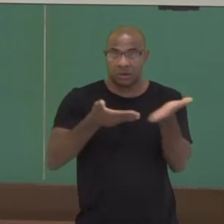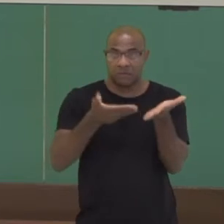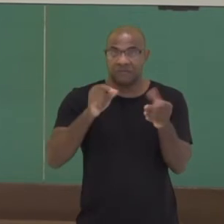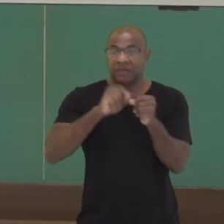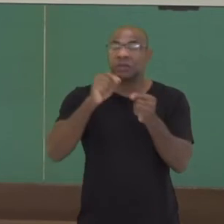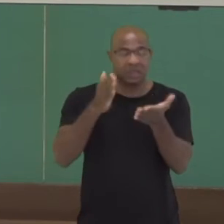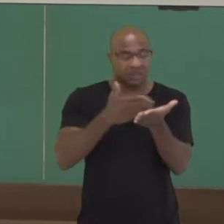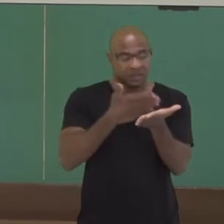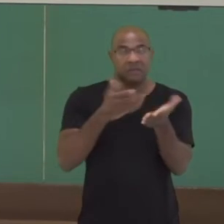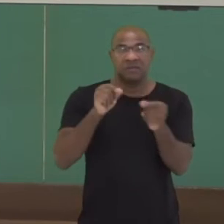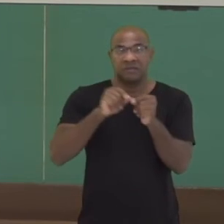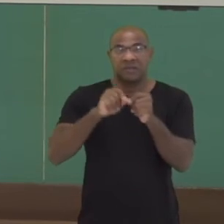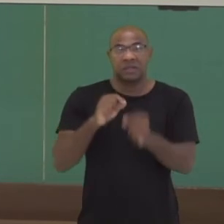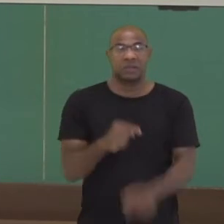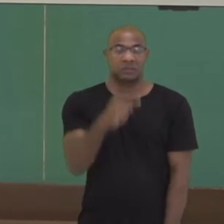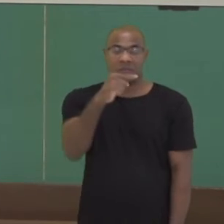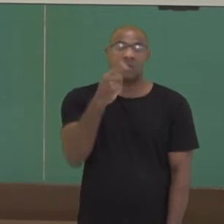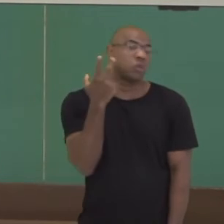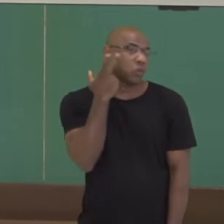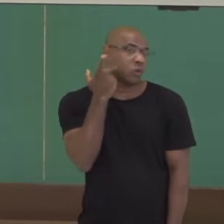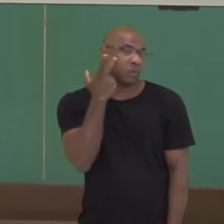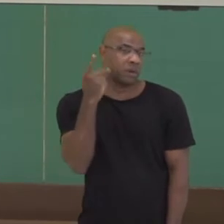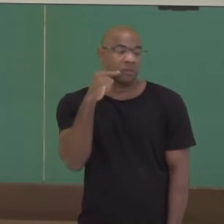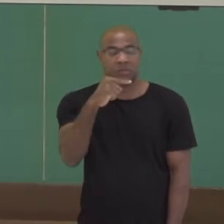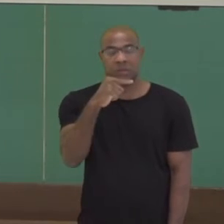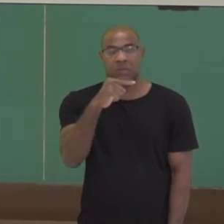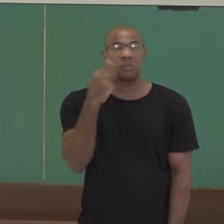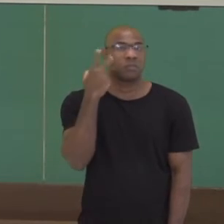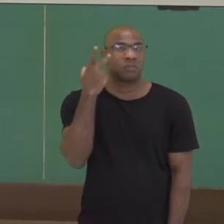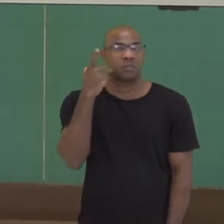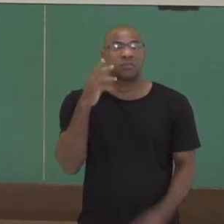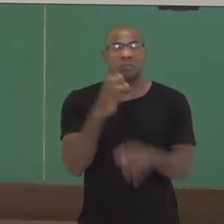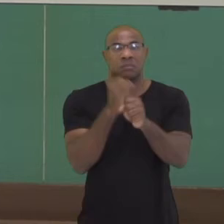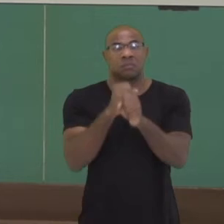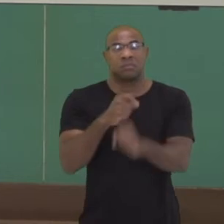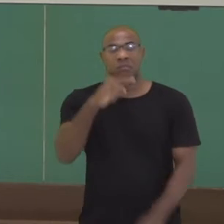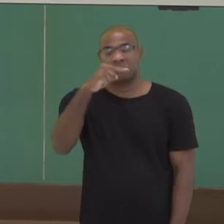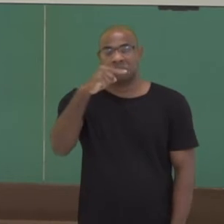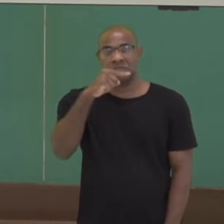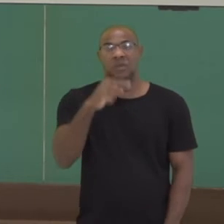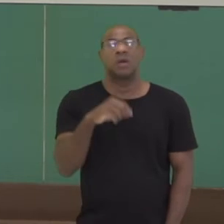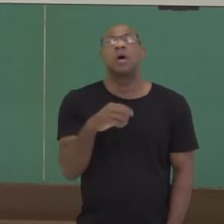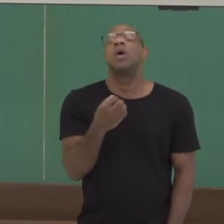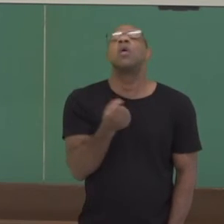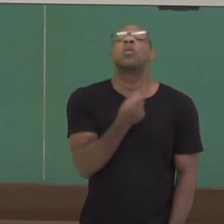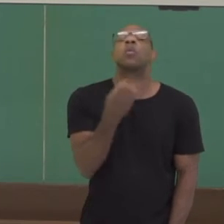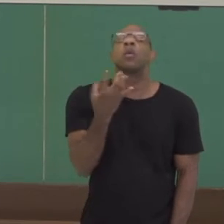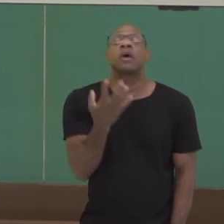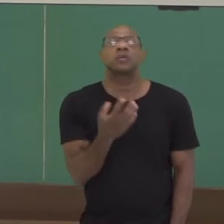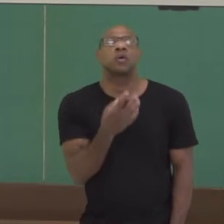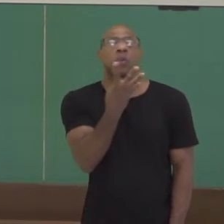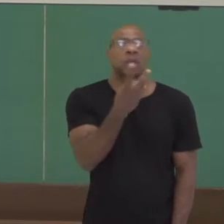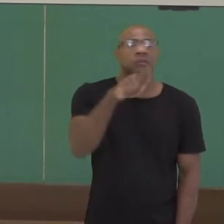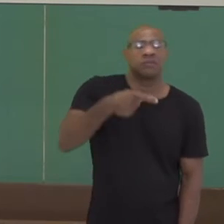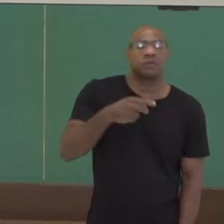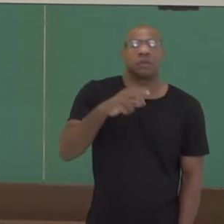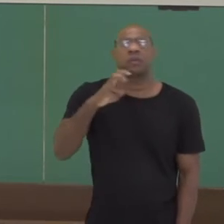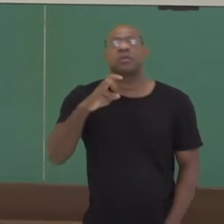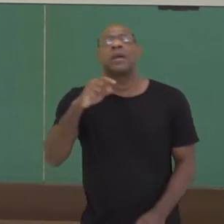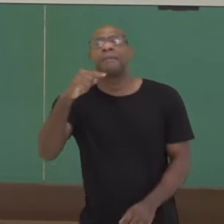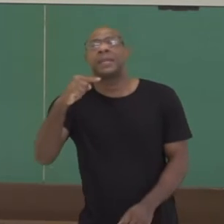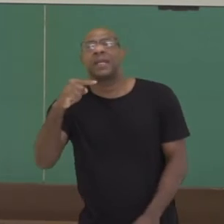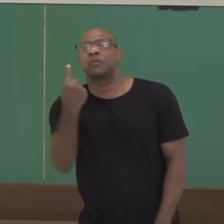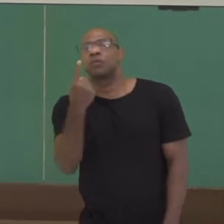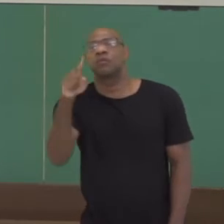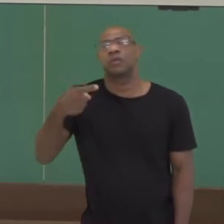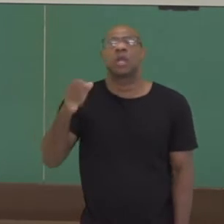vai fazer uma subtração normal, tá? Você vai fazer lá, quanto que é 4,2 menos 1,8?